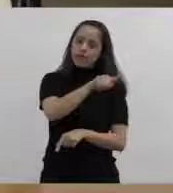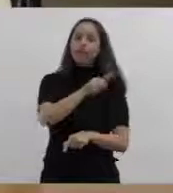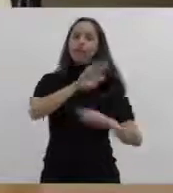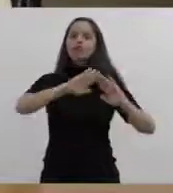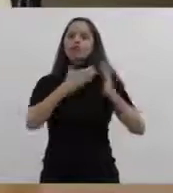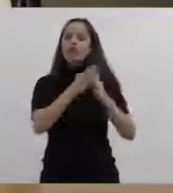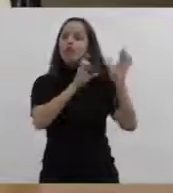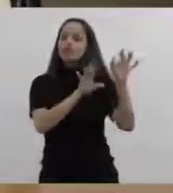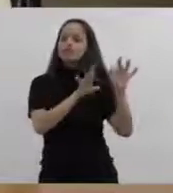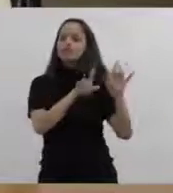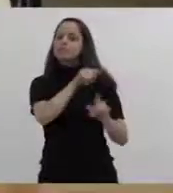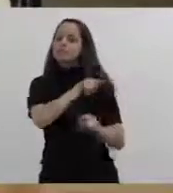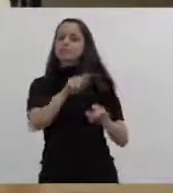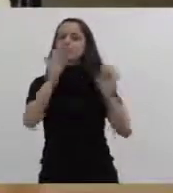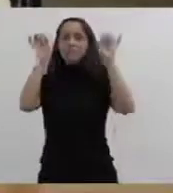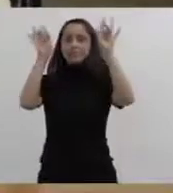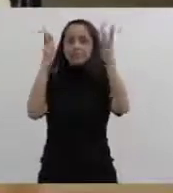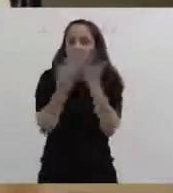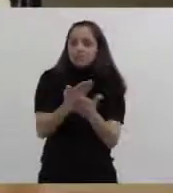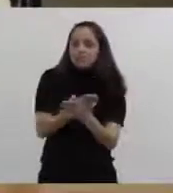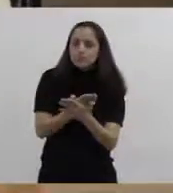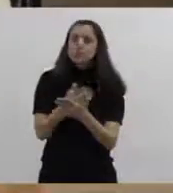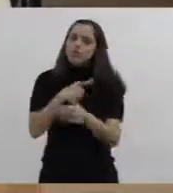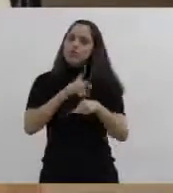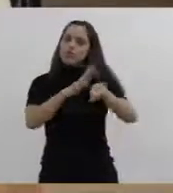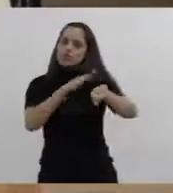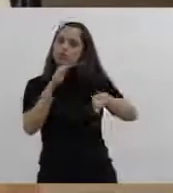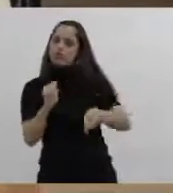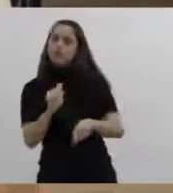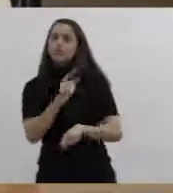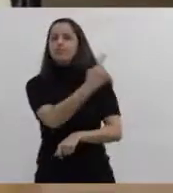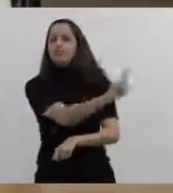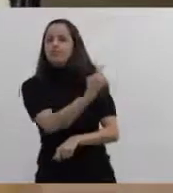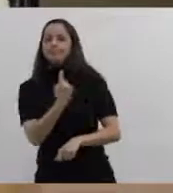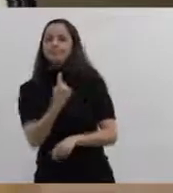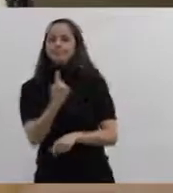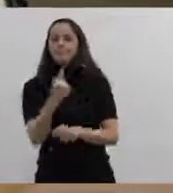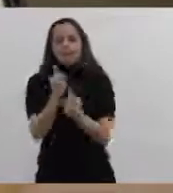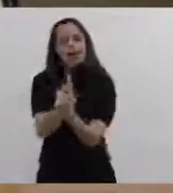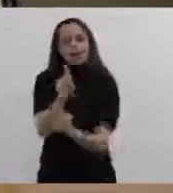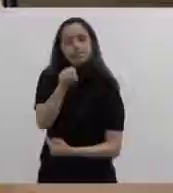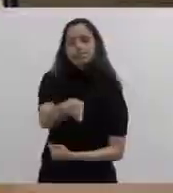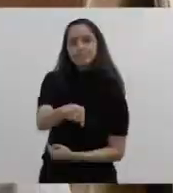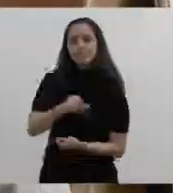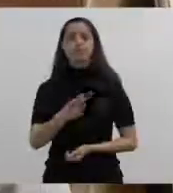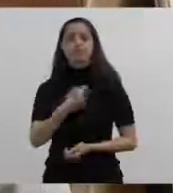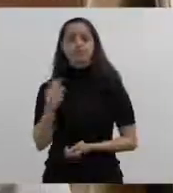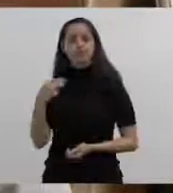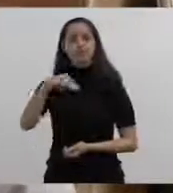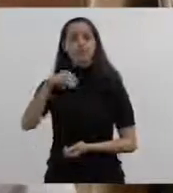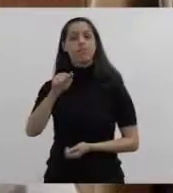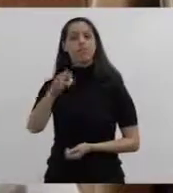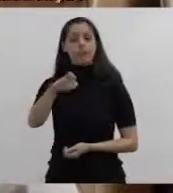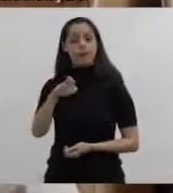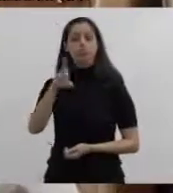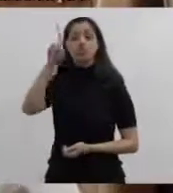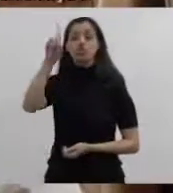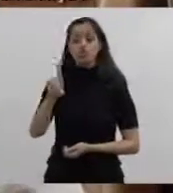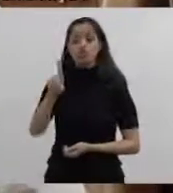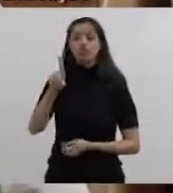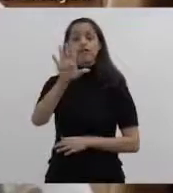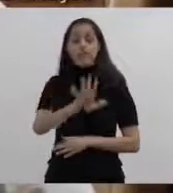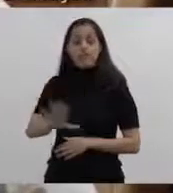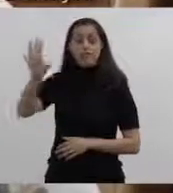comum, do professor comum, com aquela escola especial e com os docentes daquela escola, é o que nós chamamos